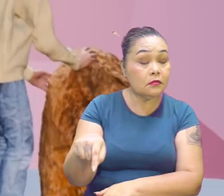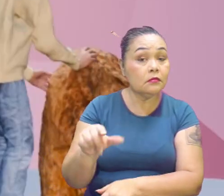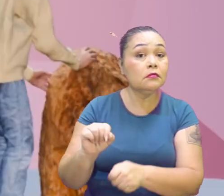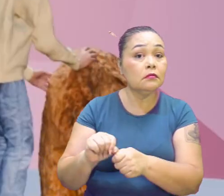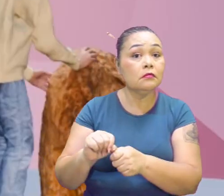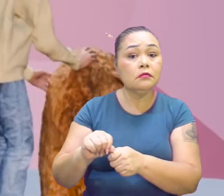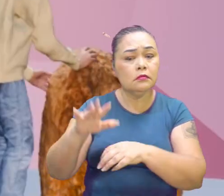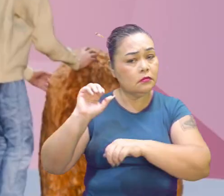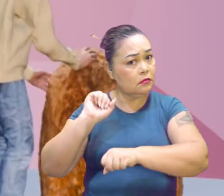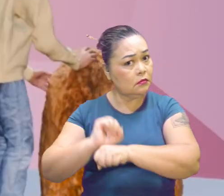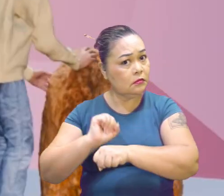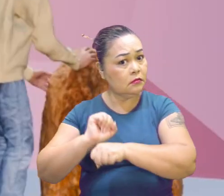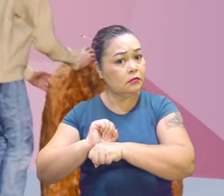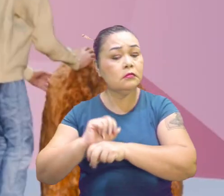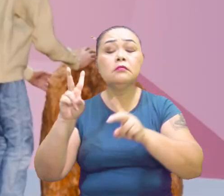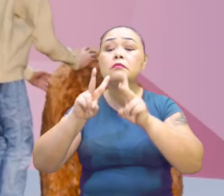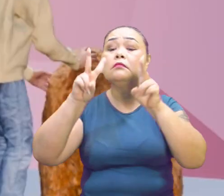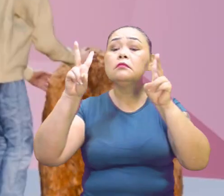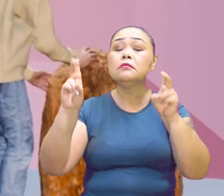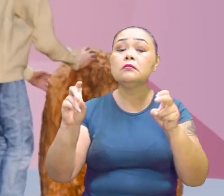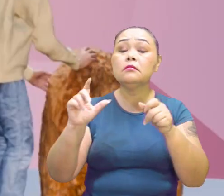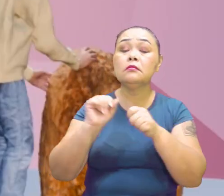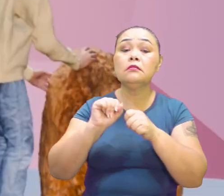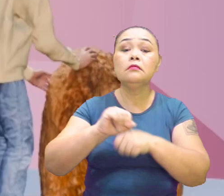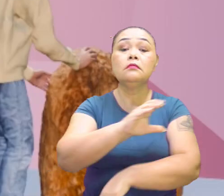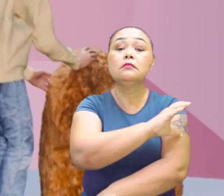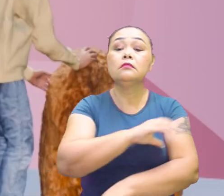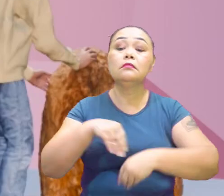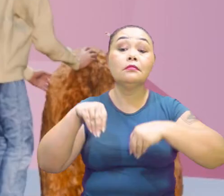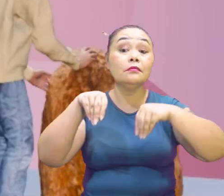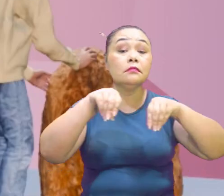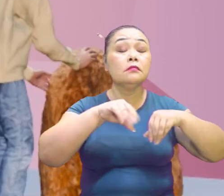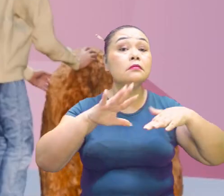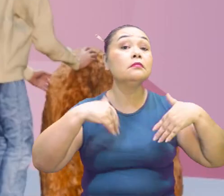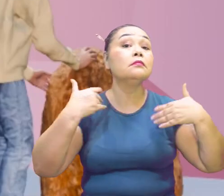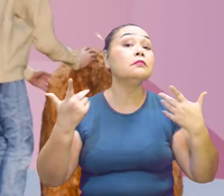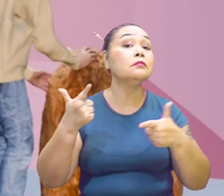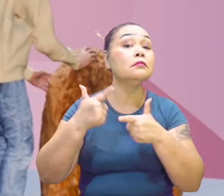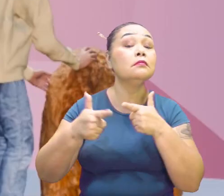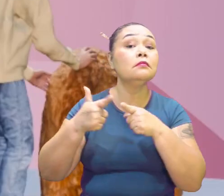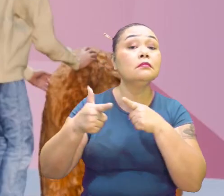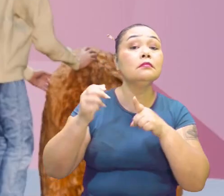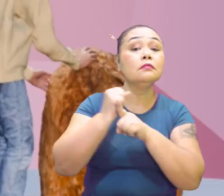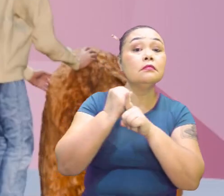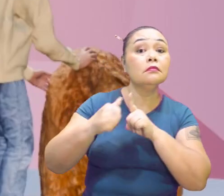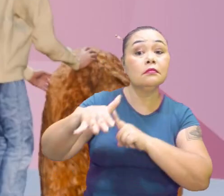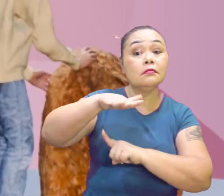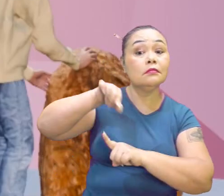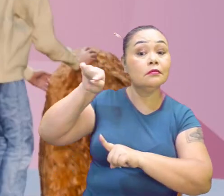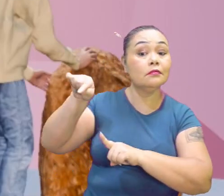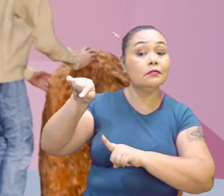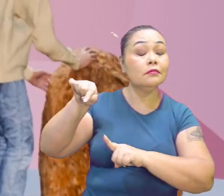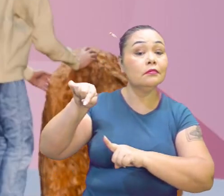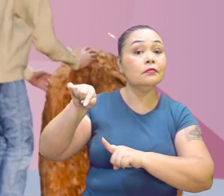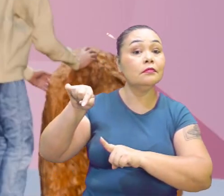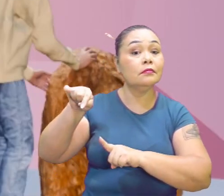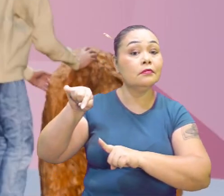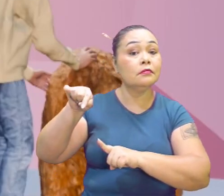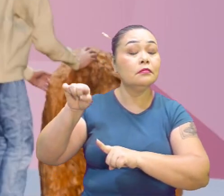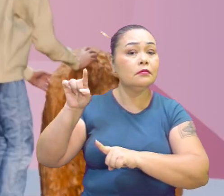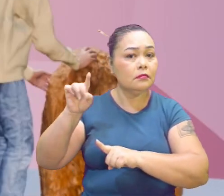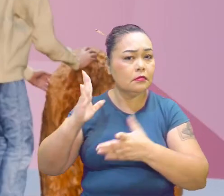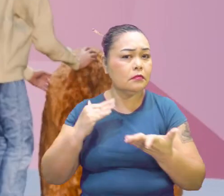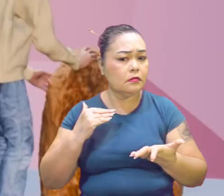não, vamos parar aqui e falar sobre Capitães da Areia. Qual foi o problema social citado ali?